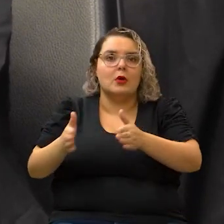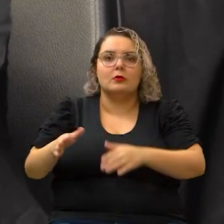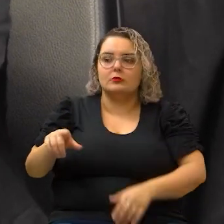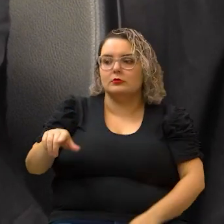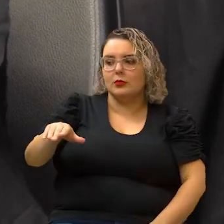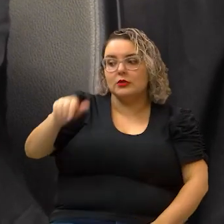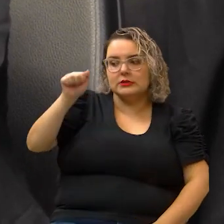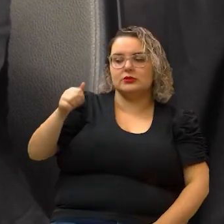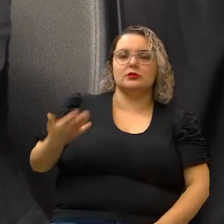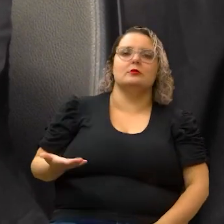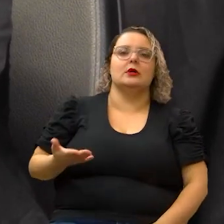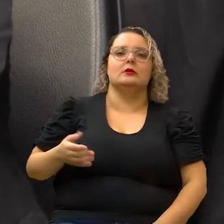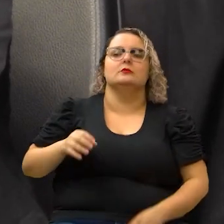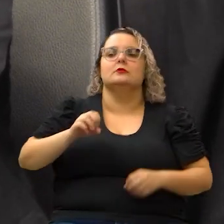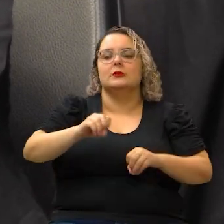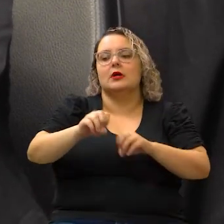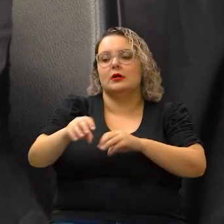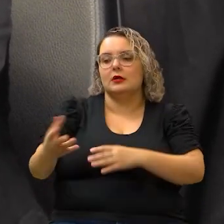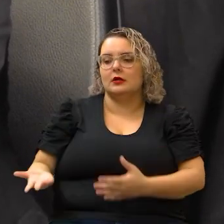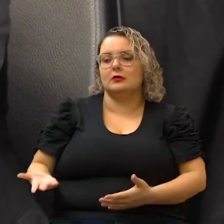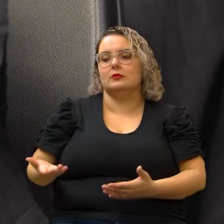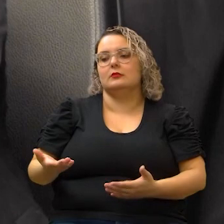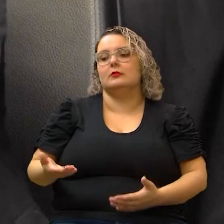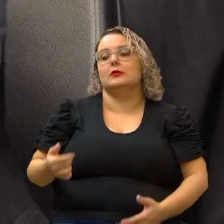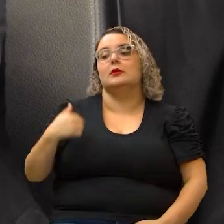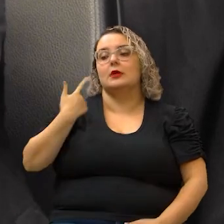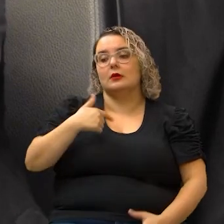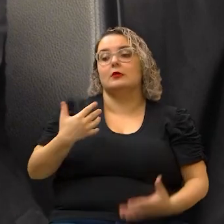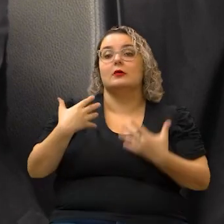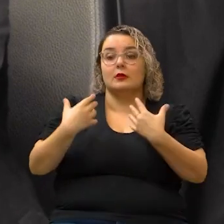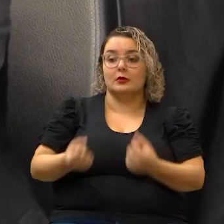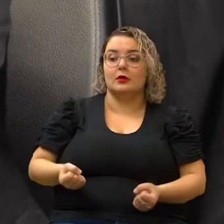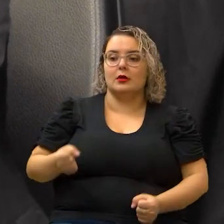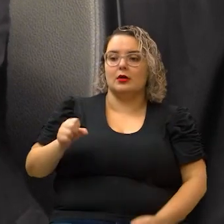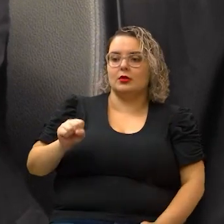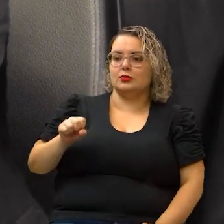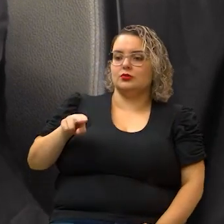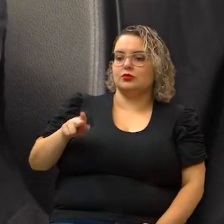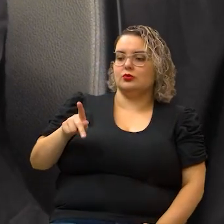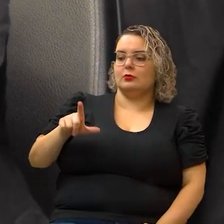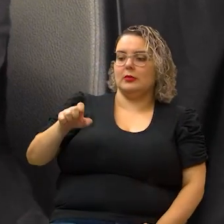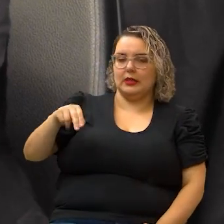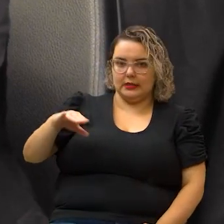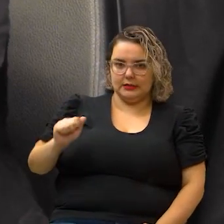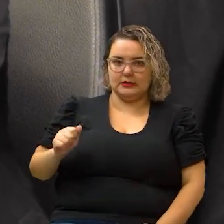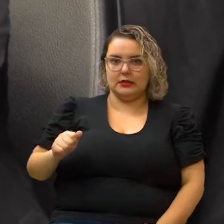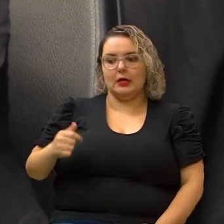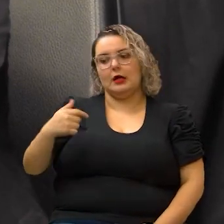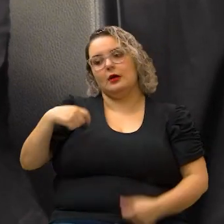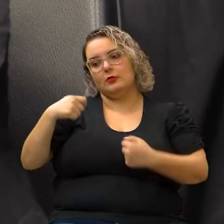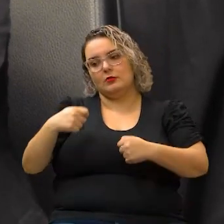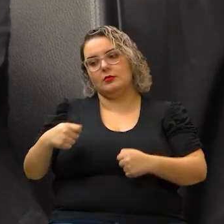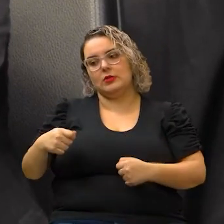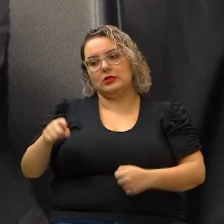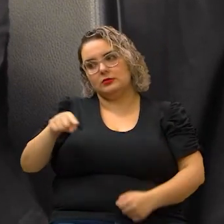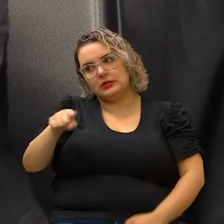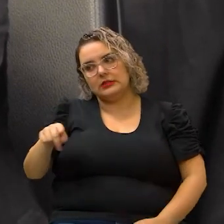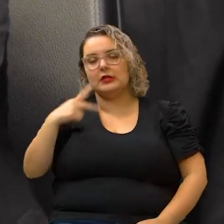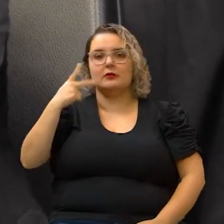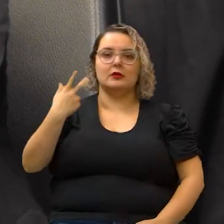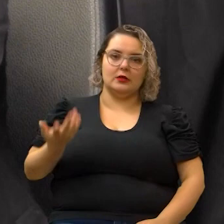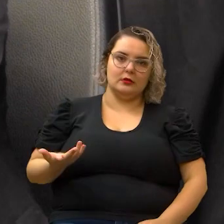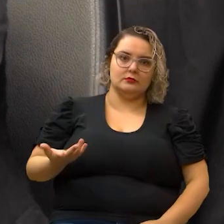ele pode ser chamado para ir dar aula. E aí a gente teria que assumir essa suplência. Se eu assumir, eu tenho que renunciar Sim. à